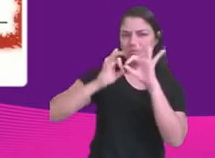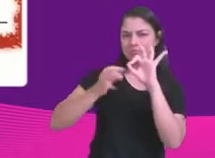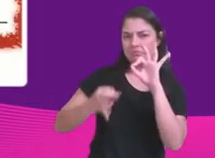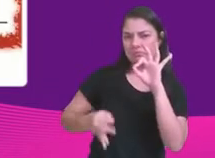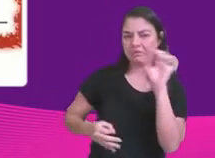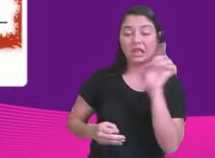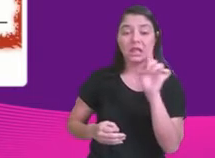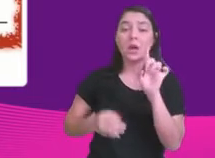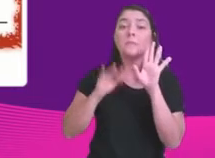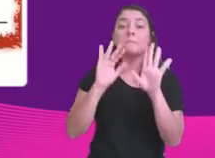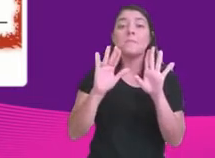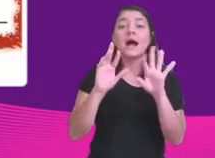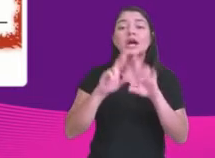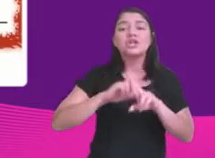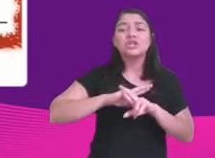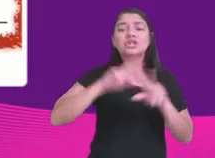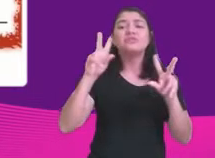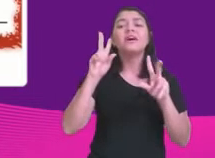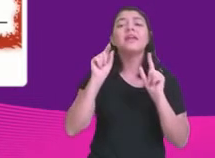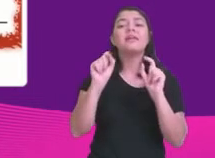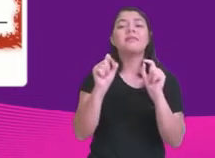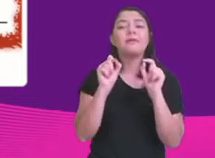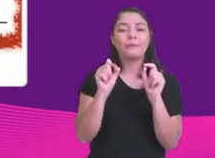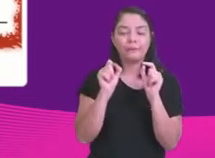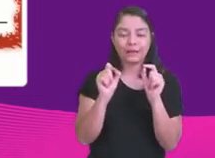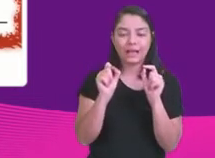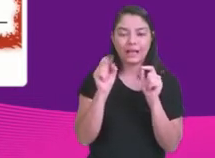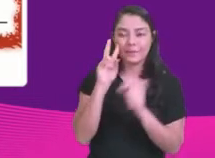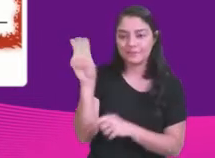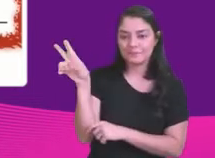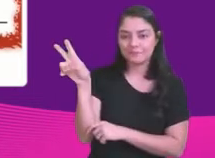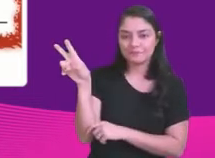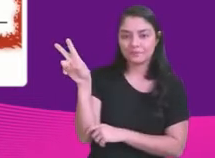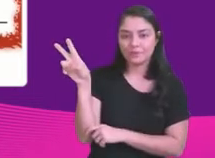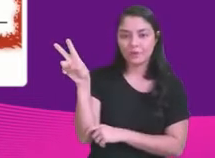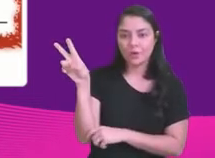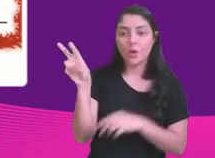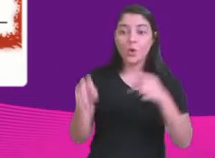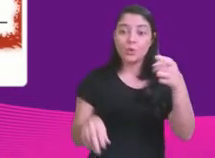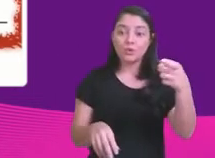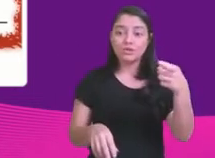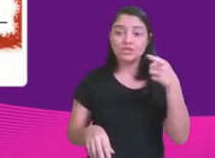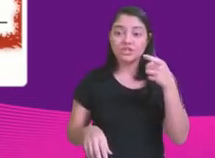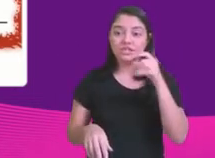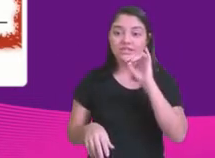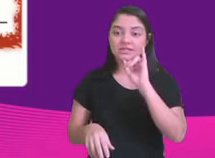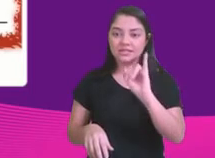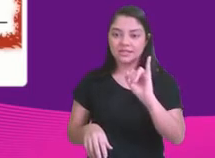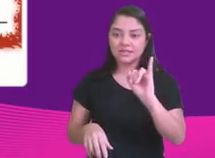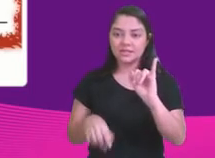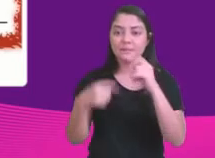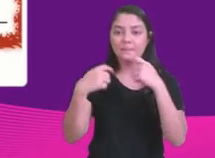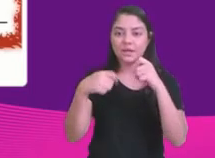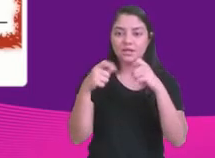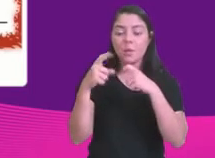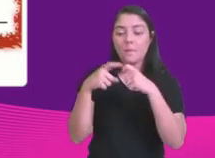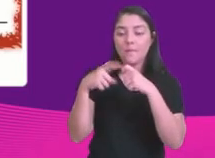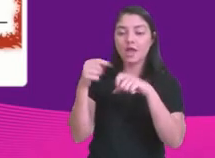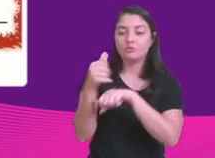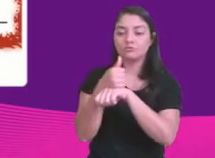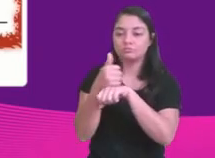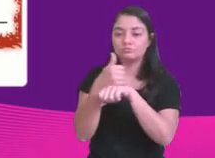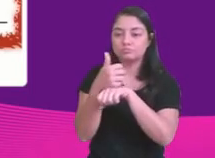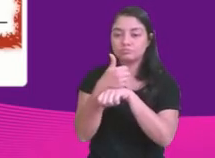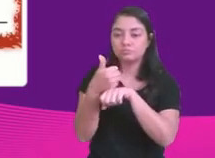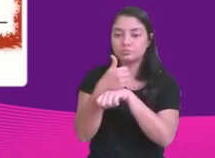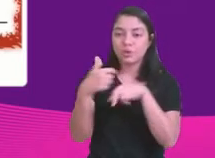grande diferença entre o sistema SI e o sistema XI, a depender do cirurgião, obviamente, é você conseguir ou